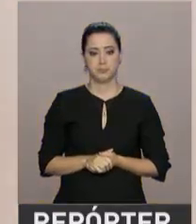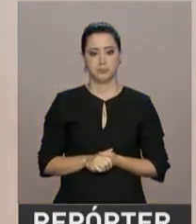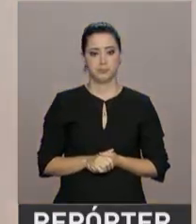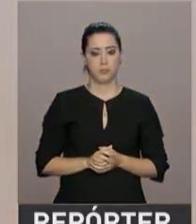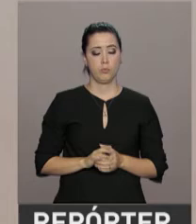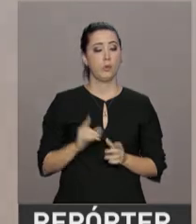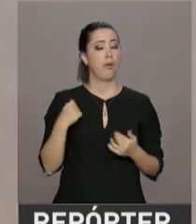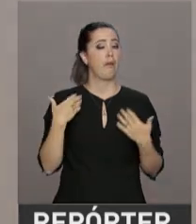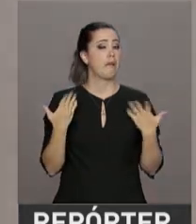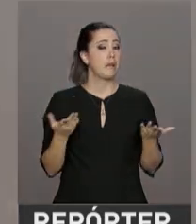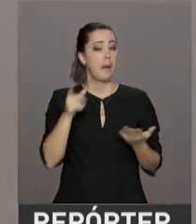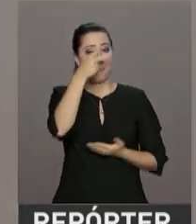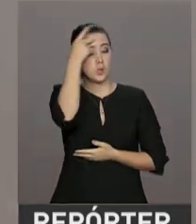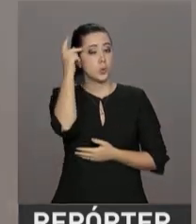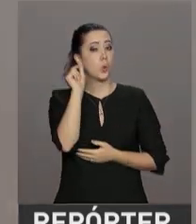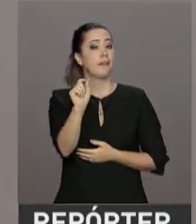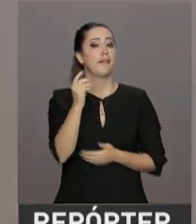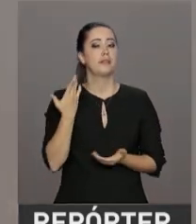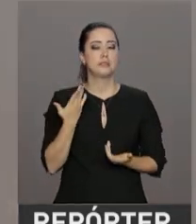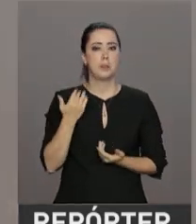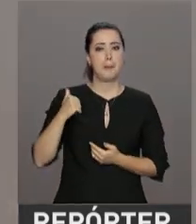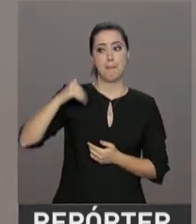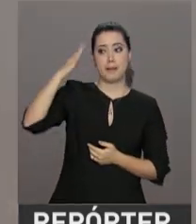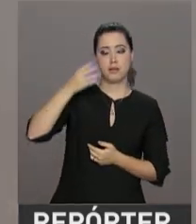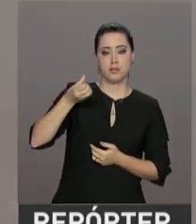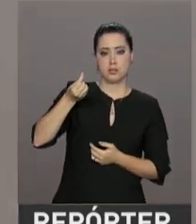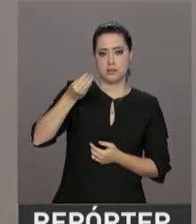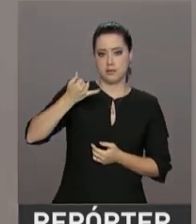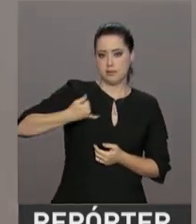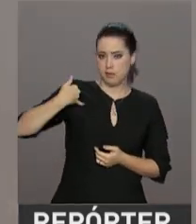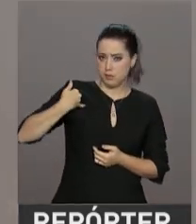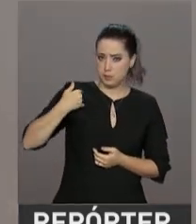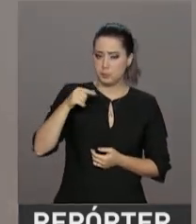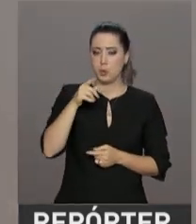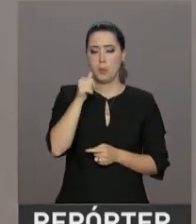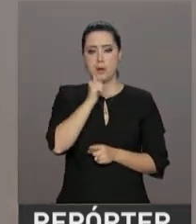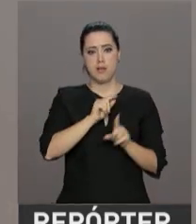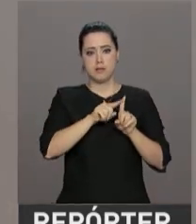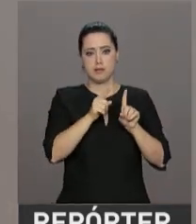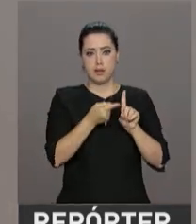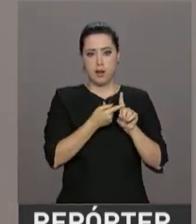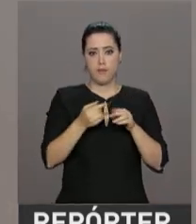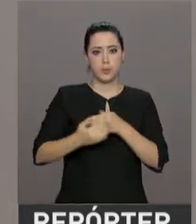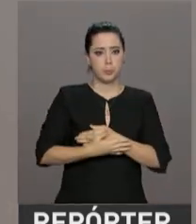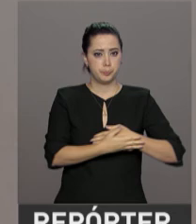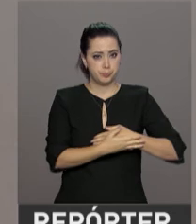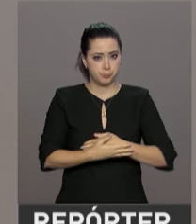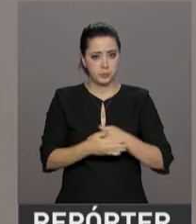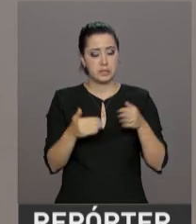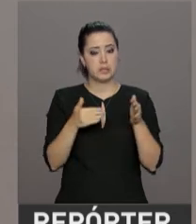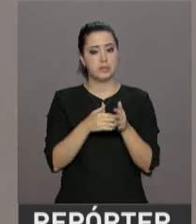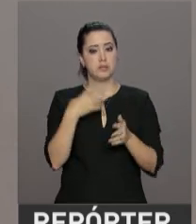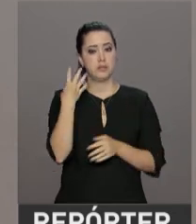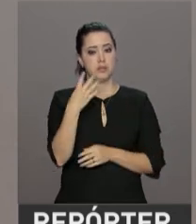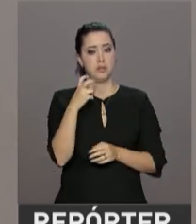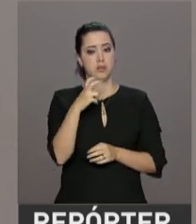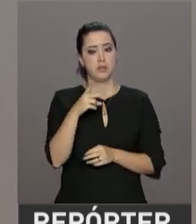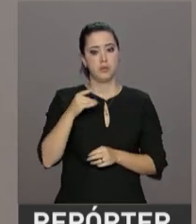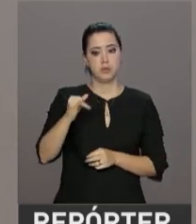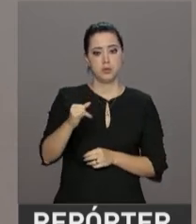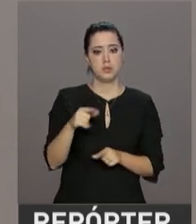fazem parte do público alvo pessoas acima de 60 anos gestantes e mães com bebês de até 45 dias